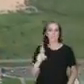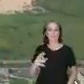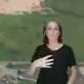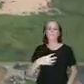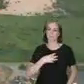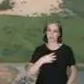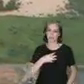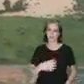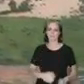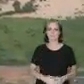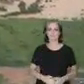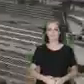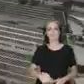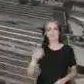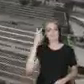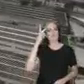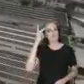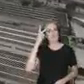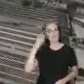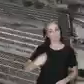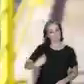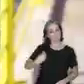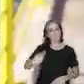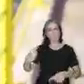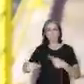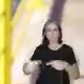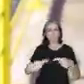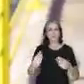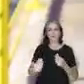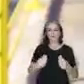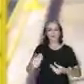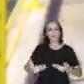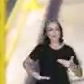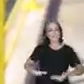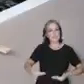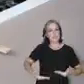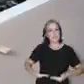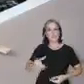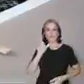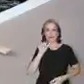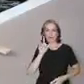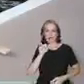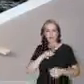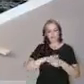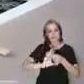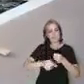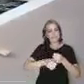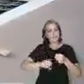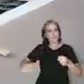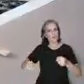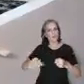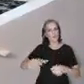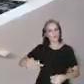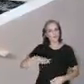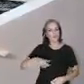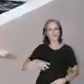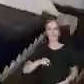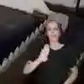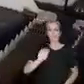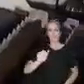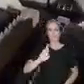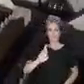milhões de reais para a Bahia. Em São Paulo, discutimos a regionalização dos serviços de abastecimento de água e esgotamento